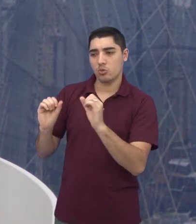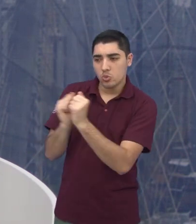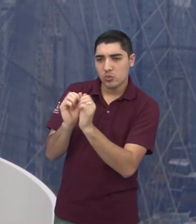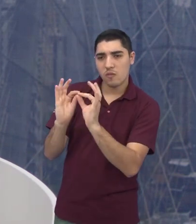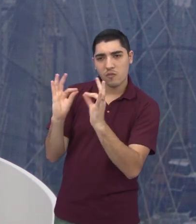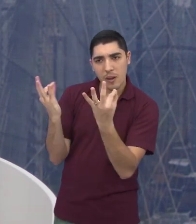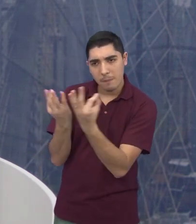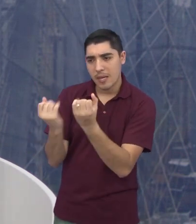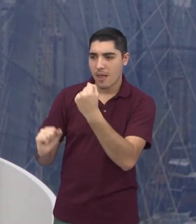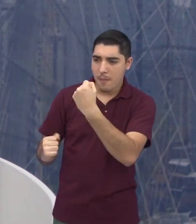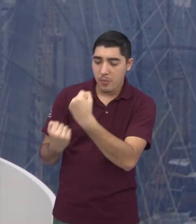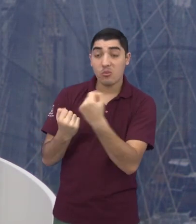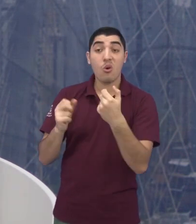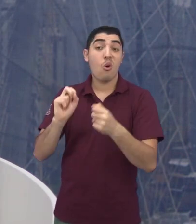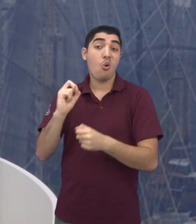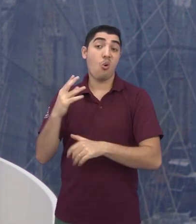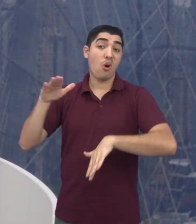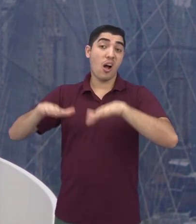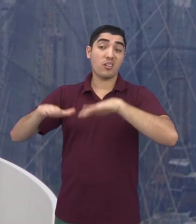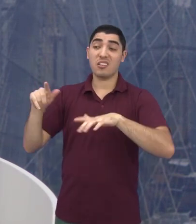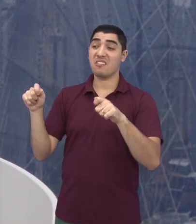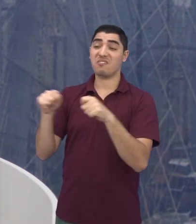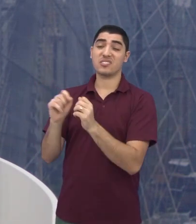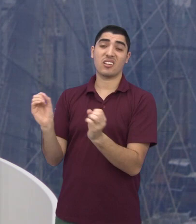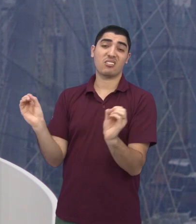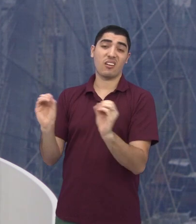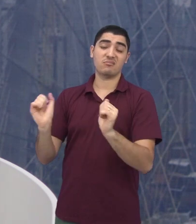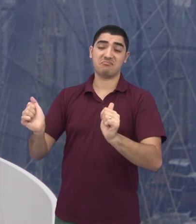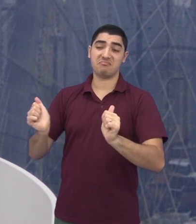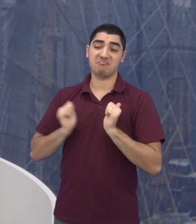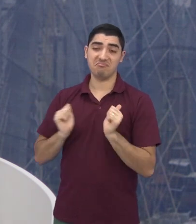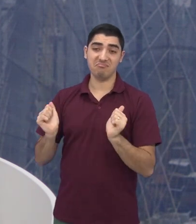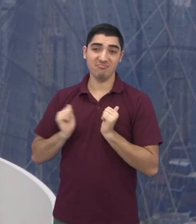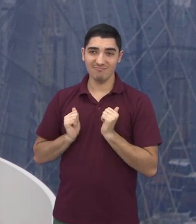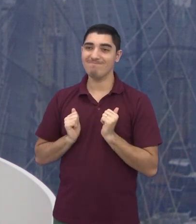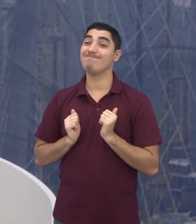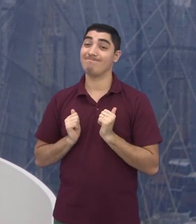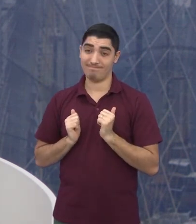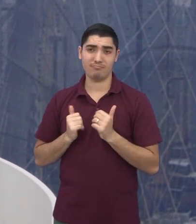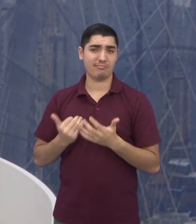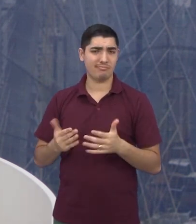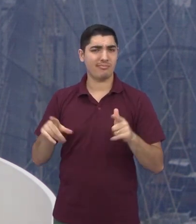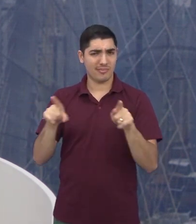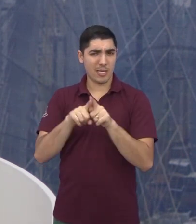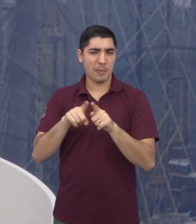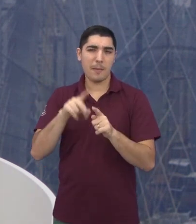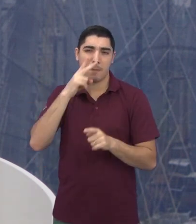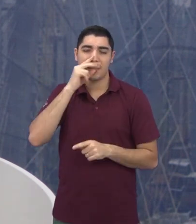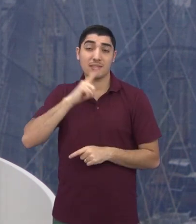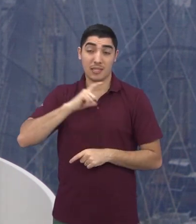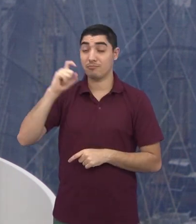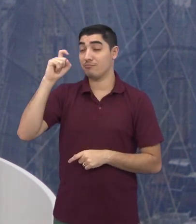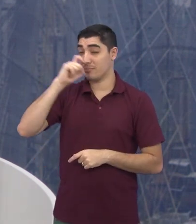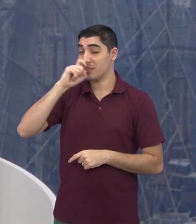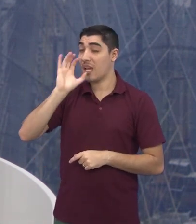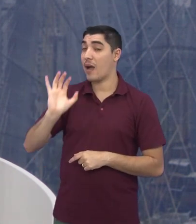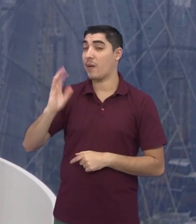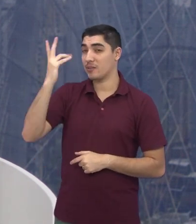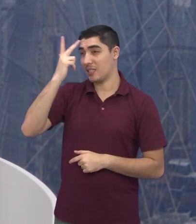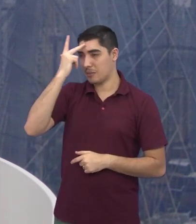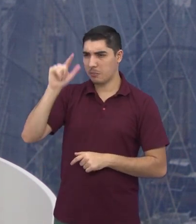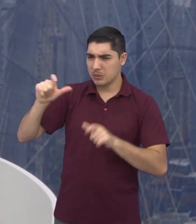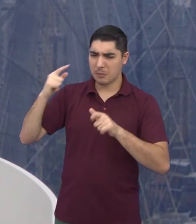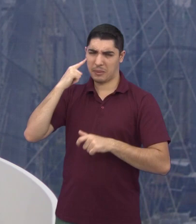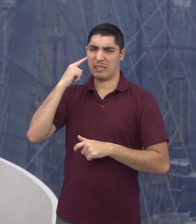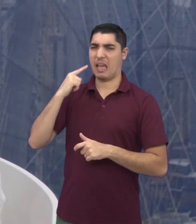seus filhos, ou não fazendo nada, né? Porque eu acho que esse também é um mito, né? É um estigma que a gente precisa